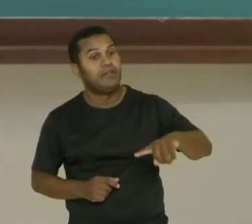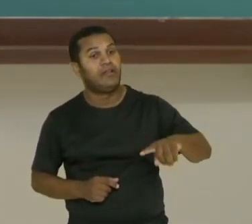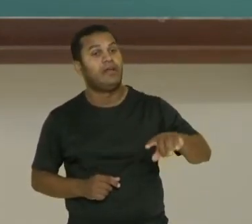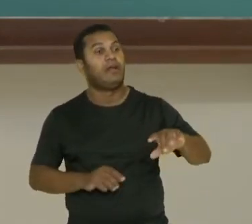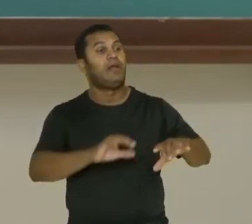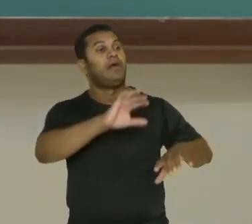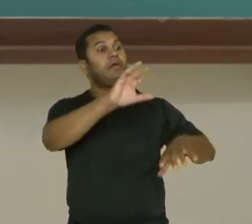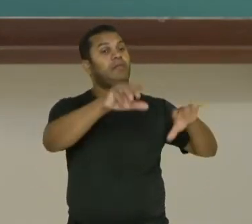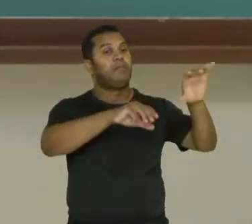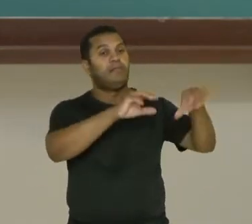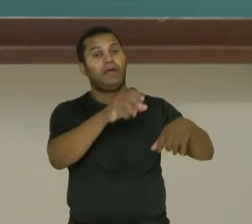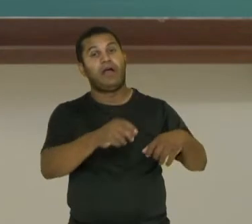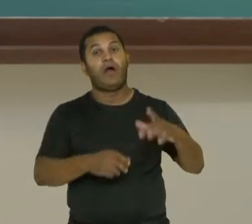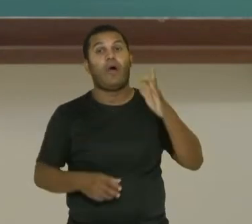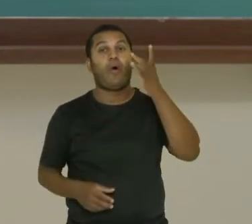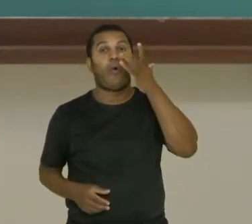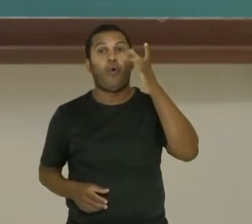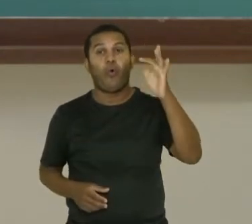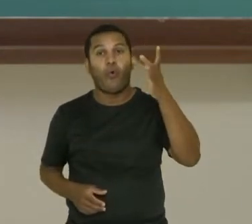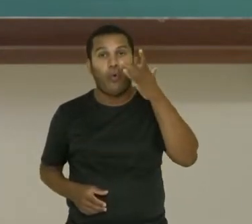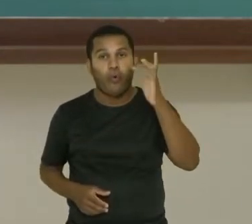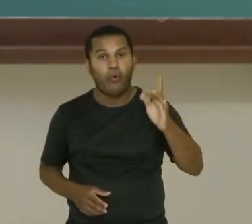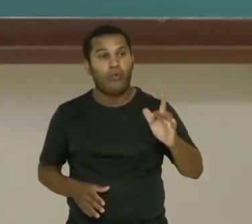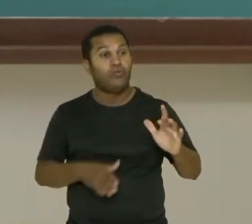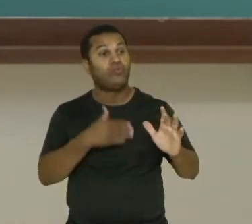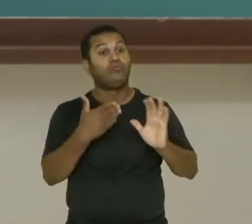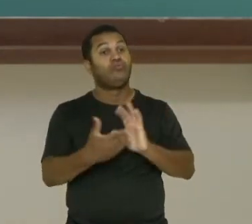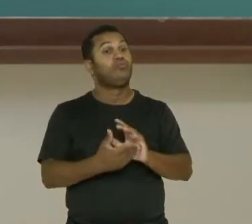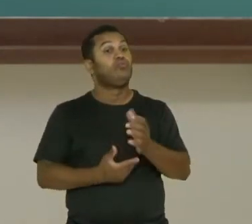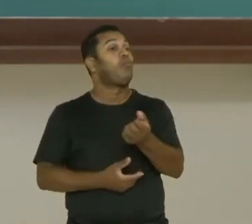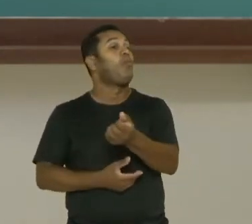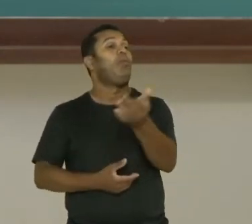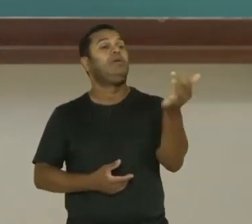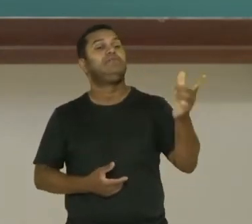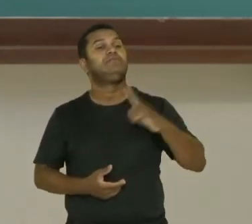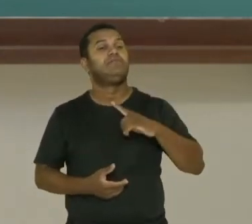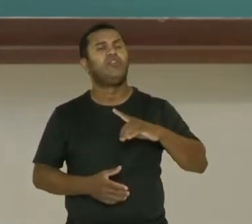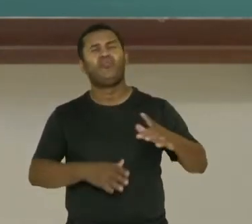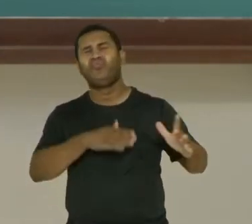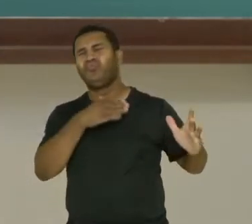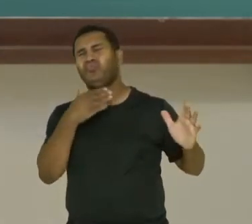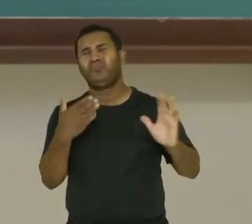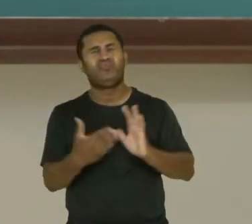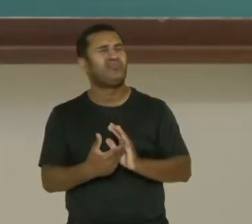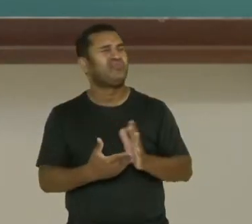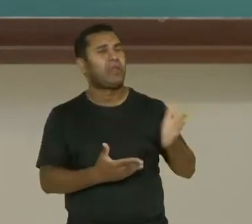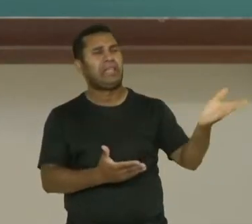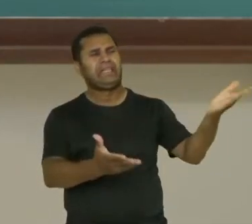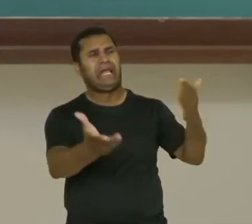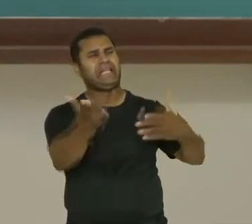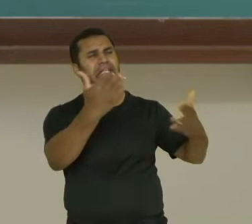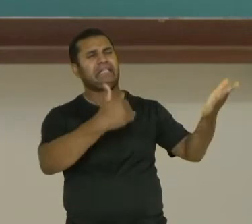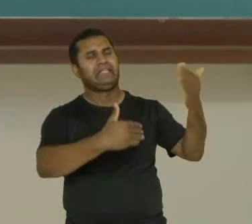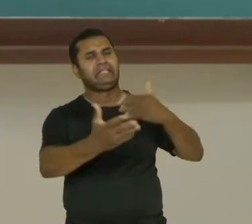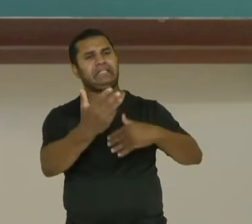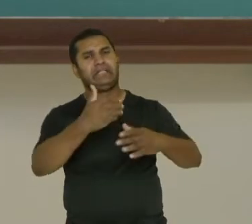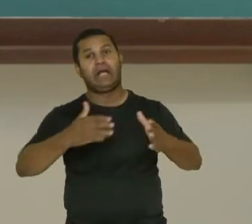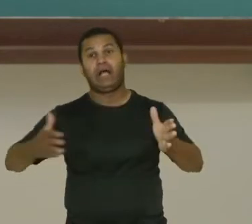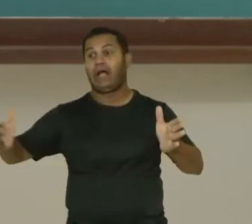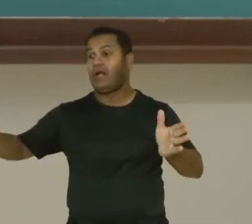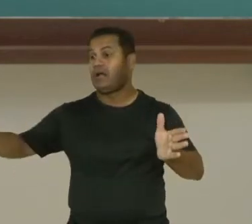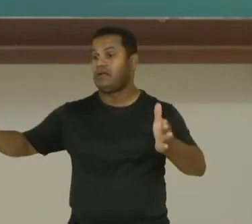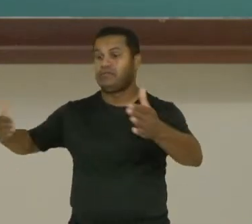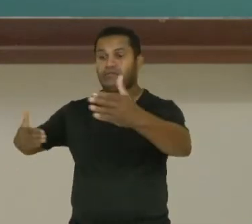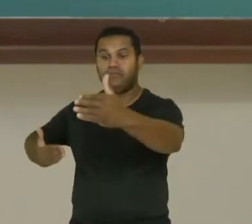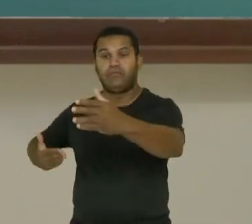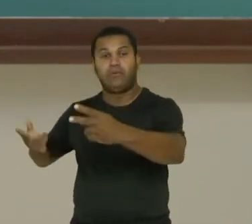Então, isso é para a gente entender a quantidade de metais preciosos que existia nessa região, porque eles conseguiram essa quantidade de metais